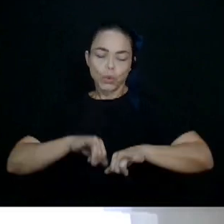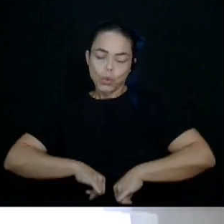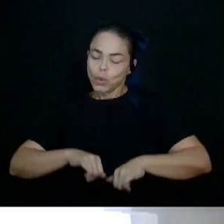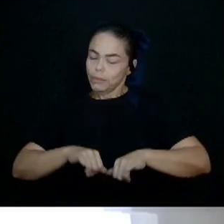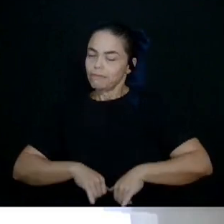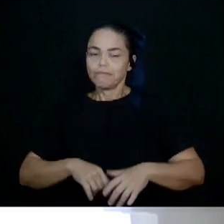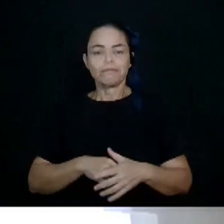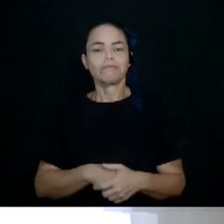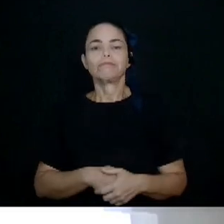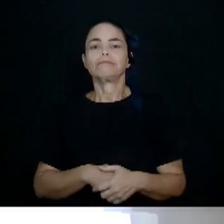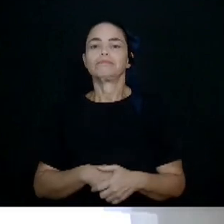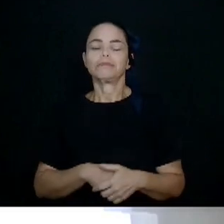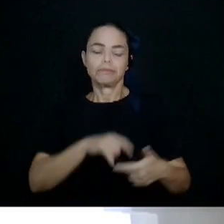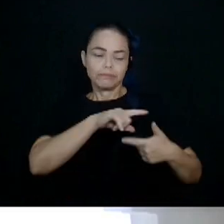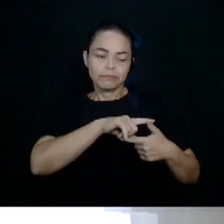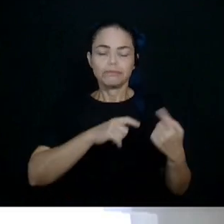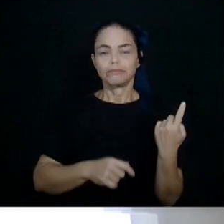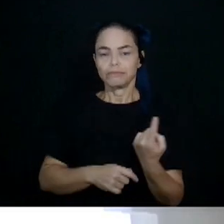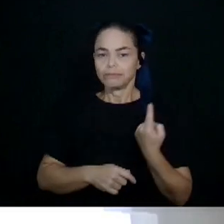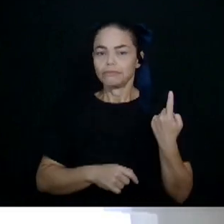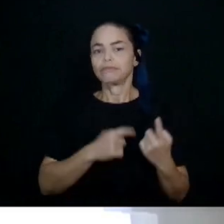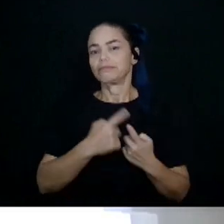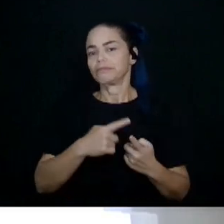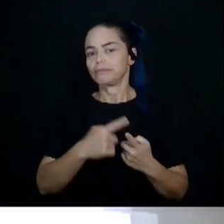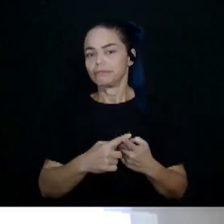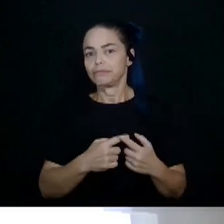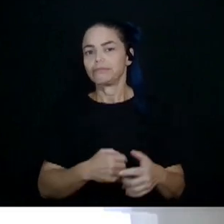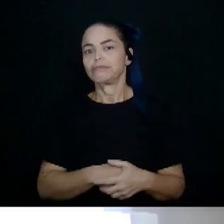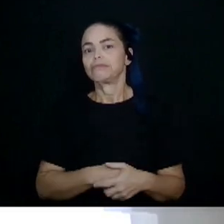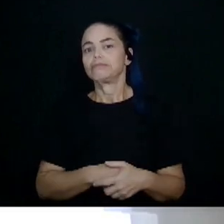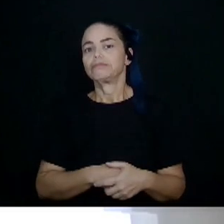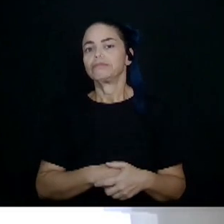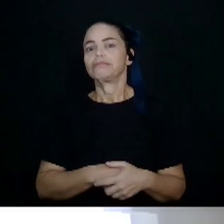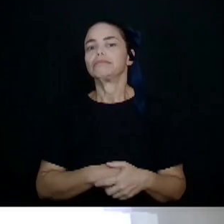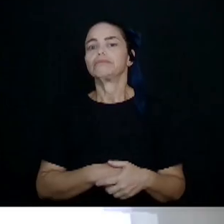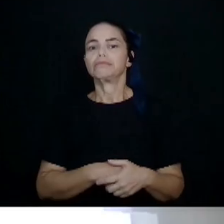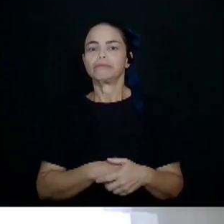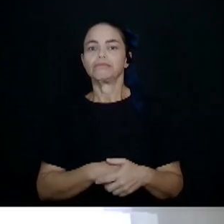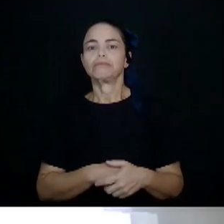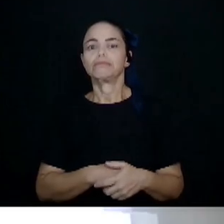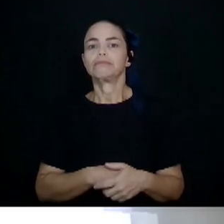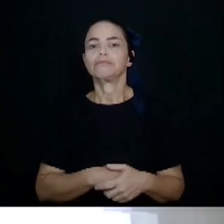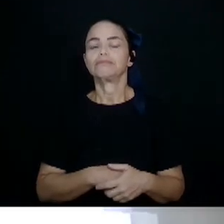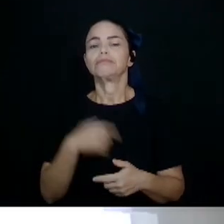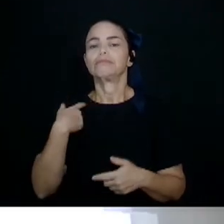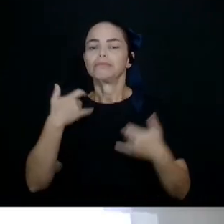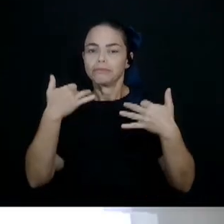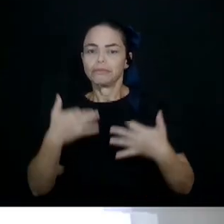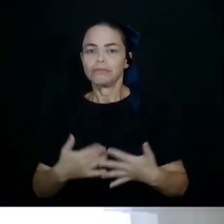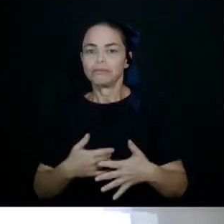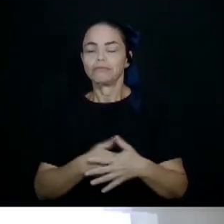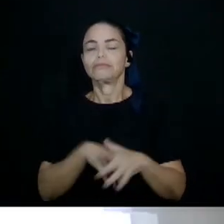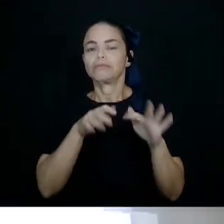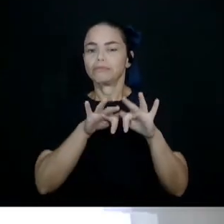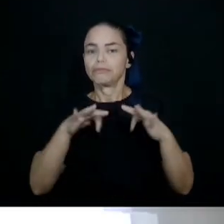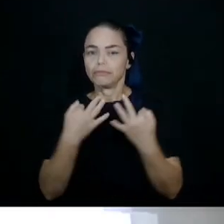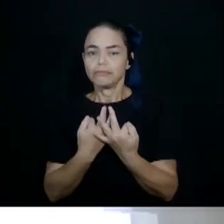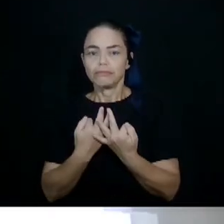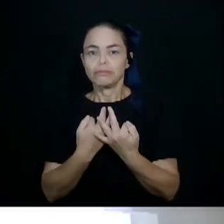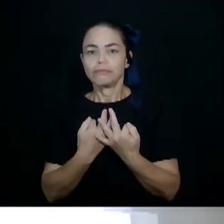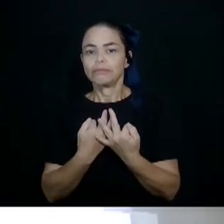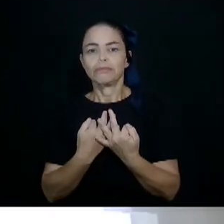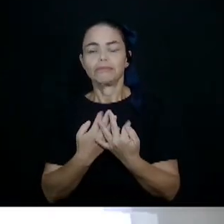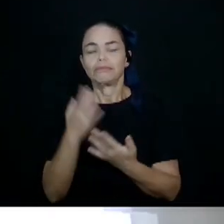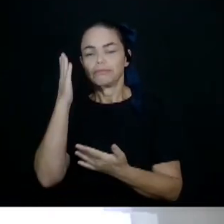isolamento, justamente porque essa questão que foi mencionada, né, a família, por não compreender que é